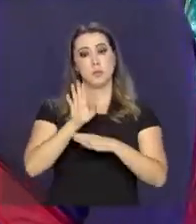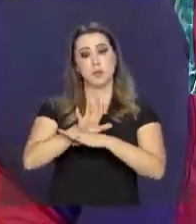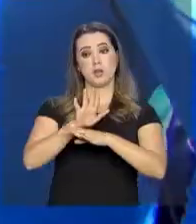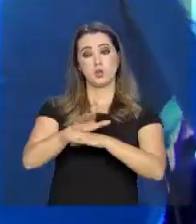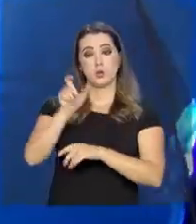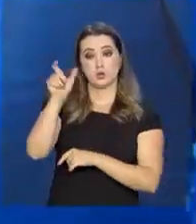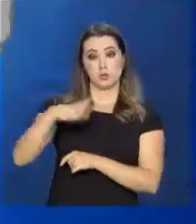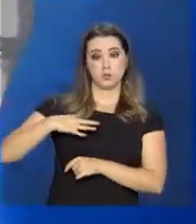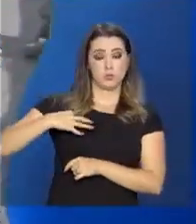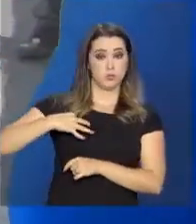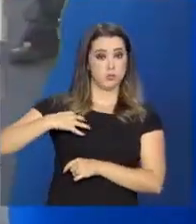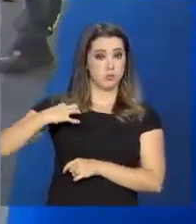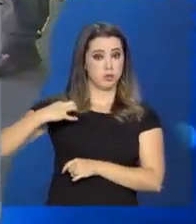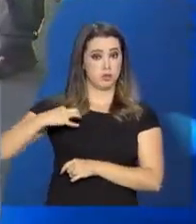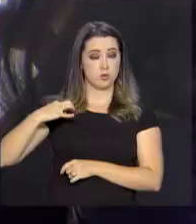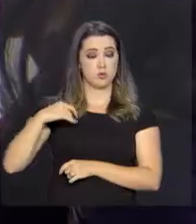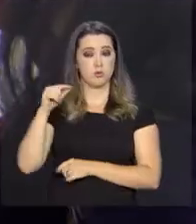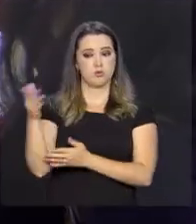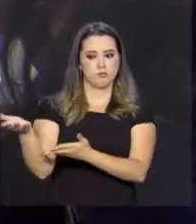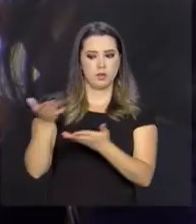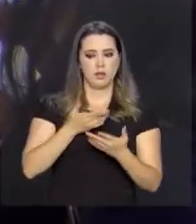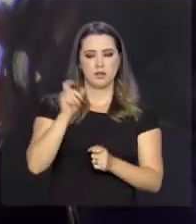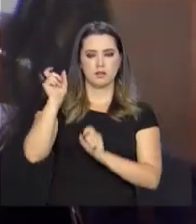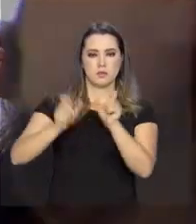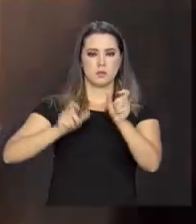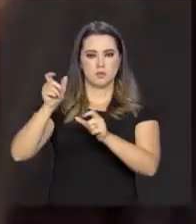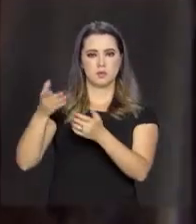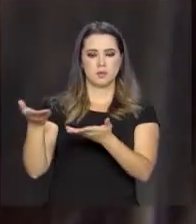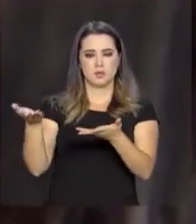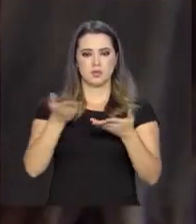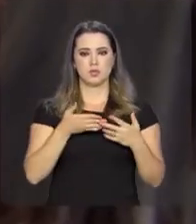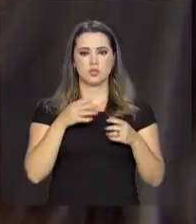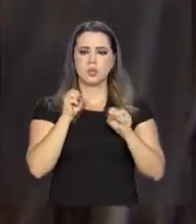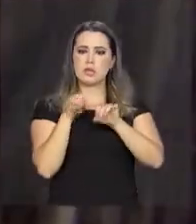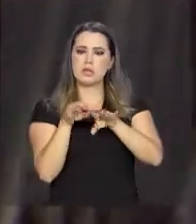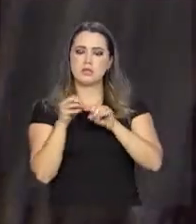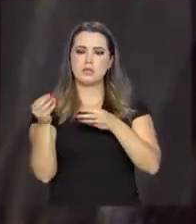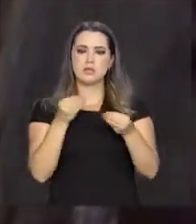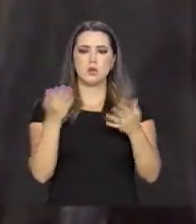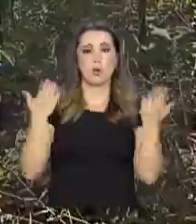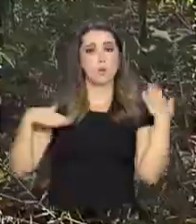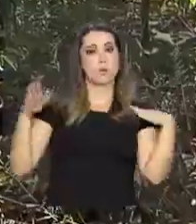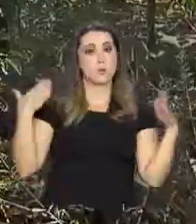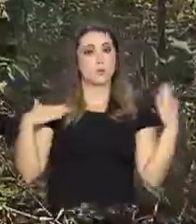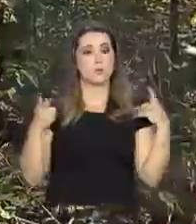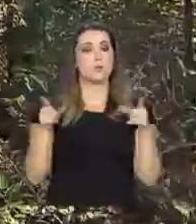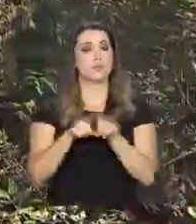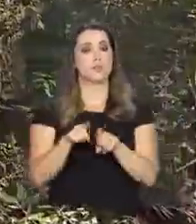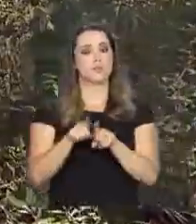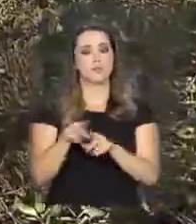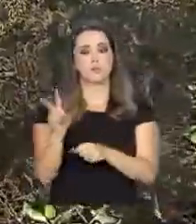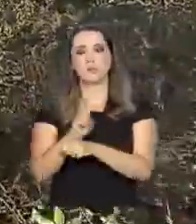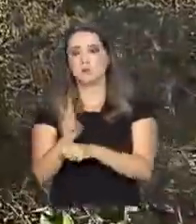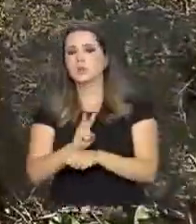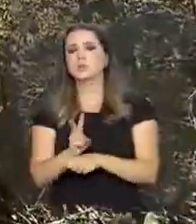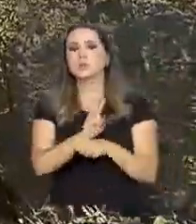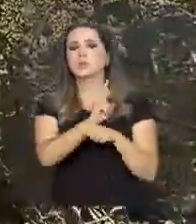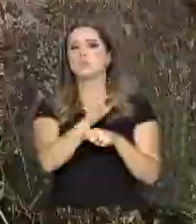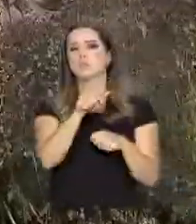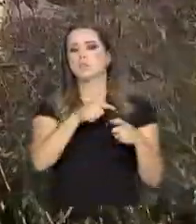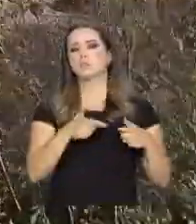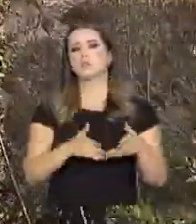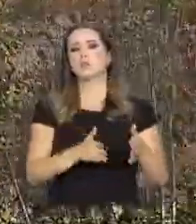de voluntários, que fazem a recepção dos visitantes, orientam sobre os passeios e também monitoram as trilhas.